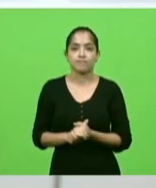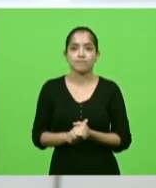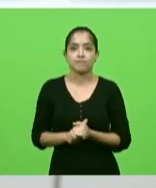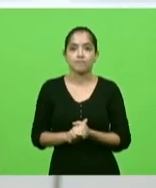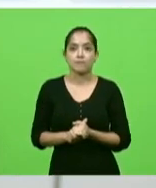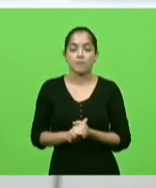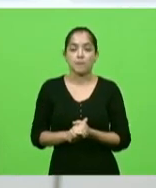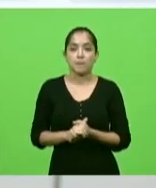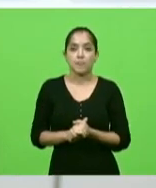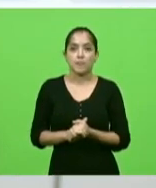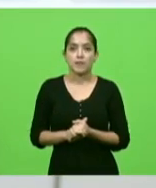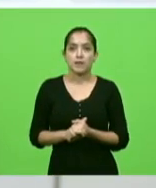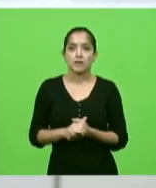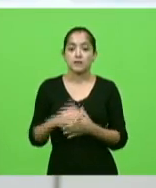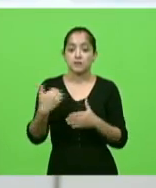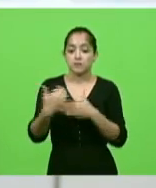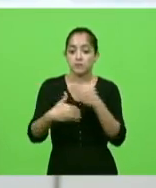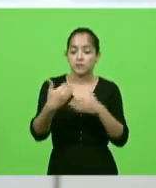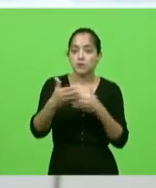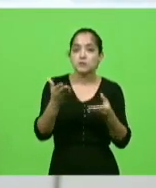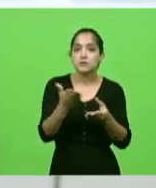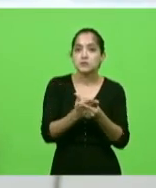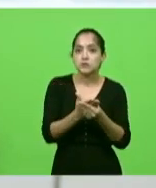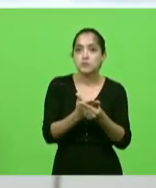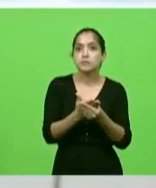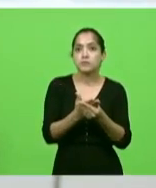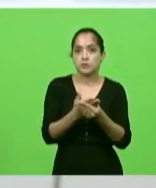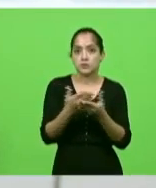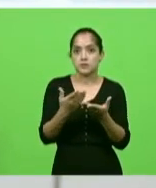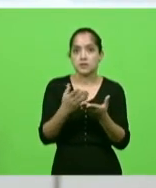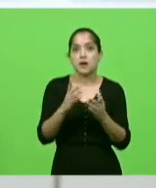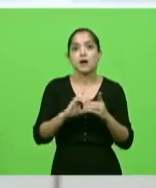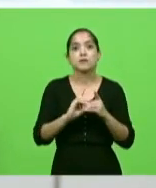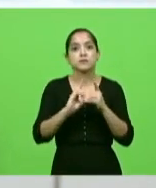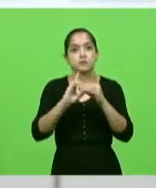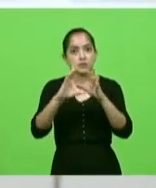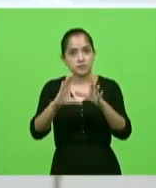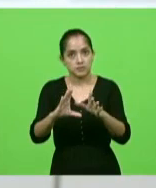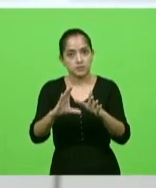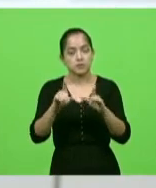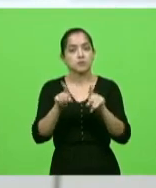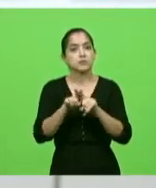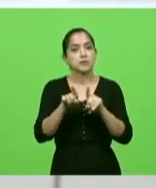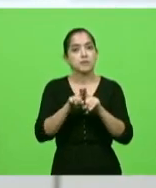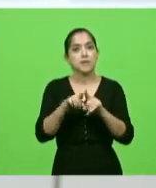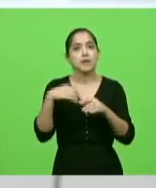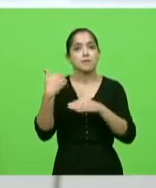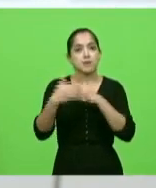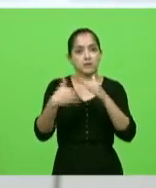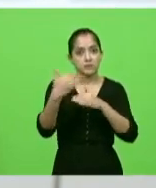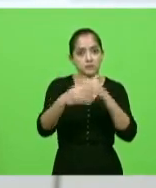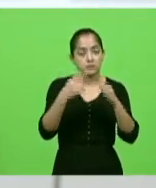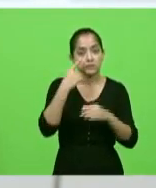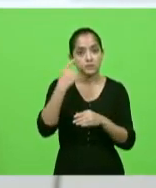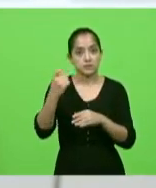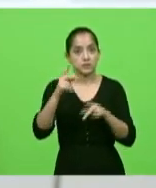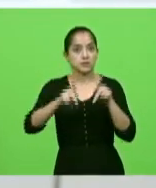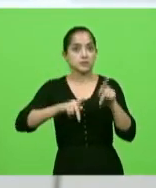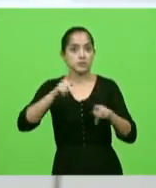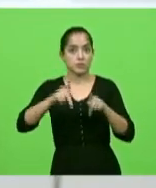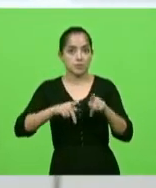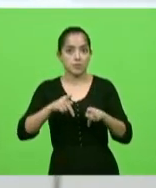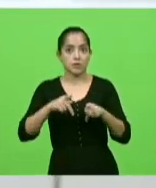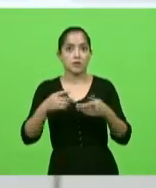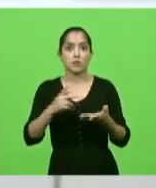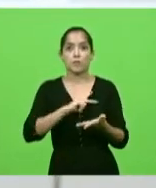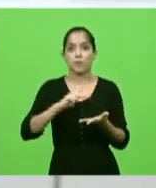e afinal estando o processo de impeachment a serviço da Democracia da Preservação do interesse popular e do